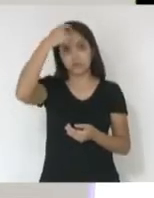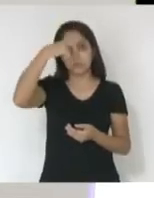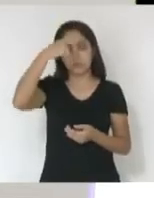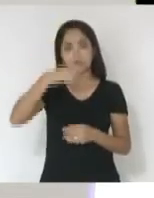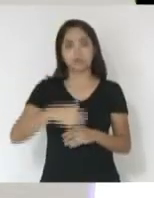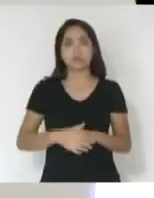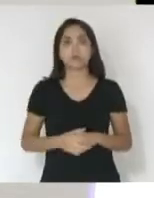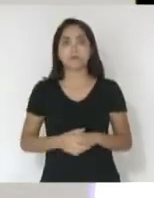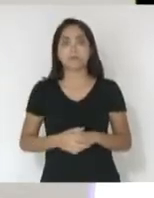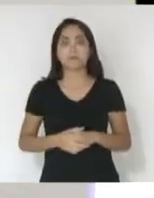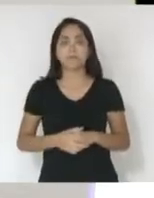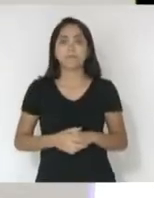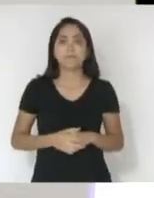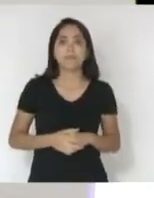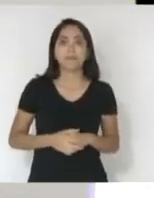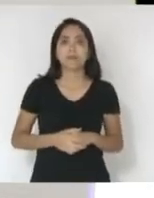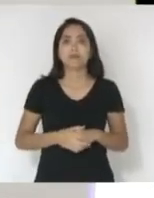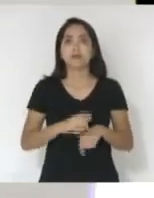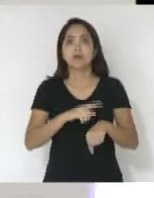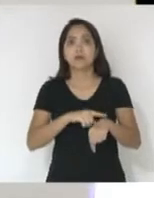Scudlar. Às